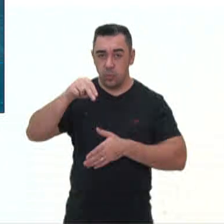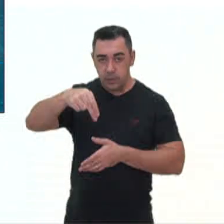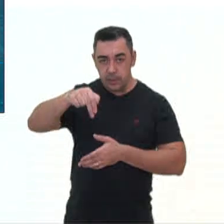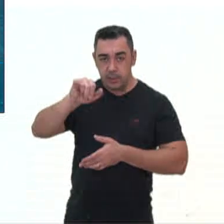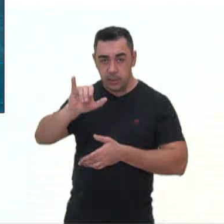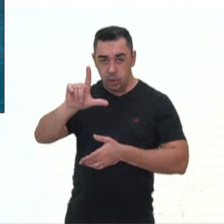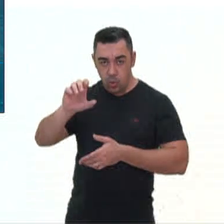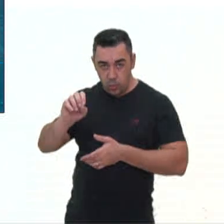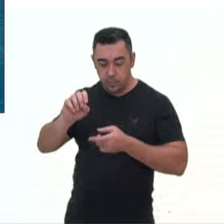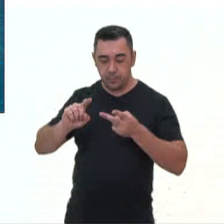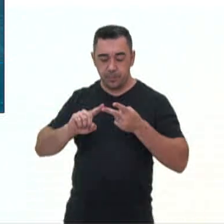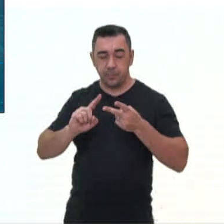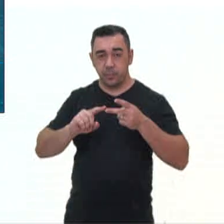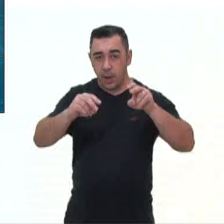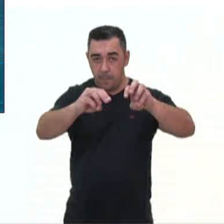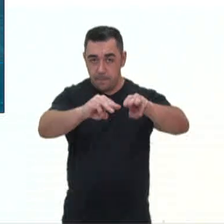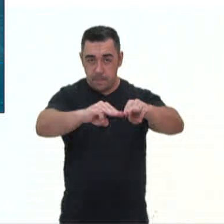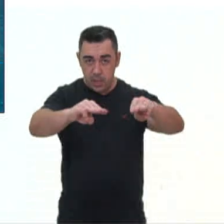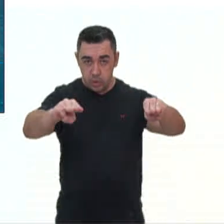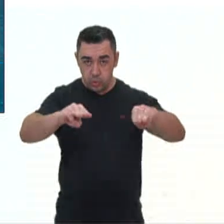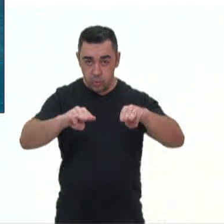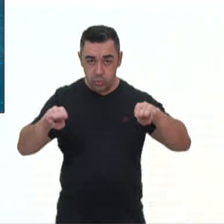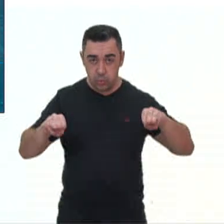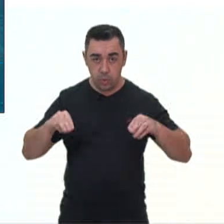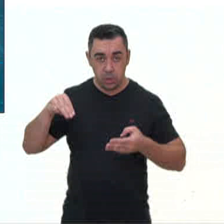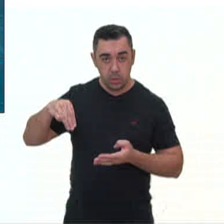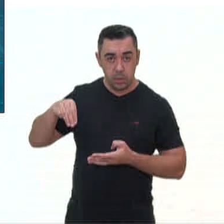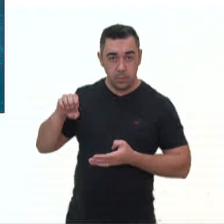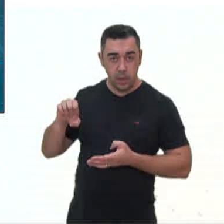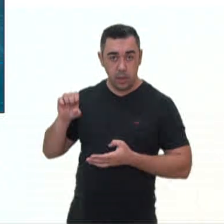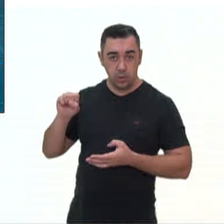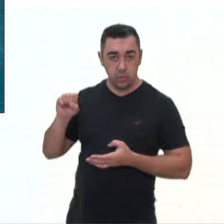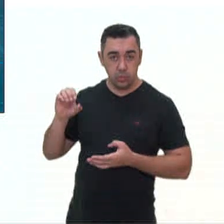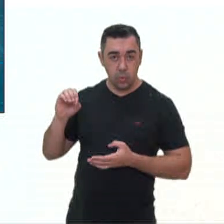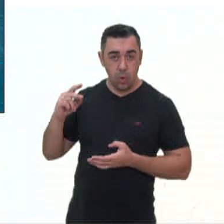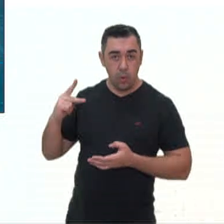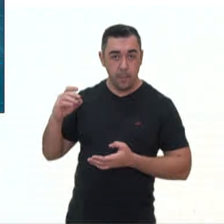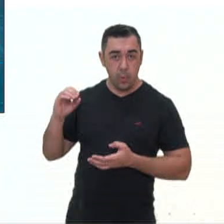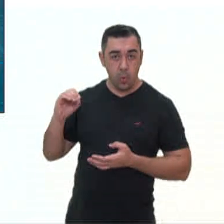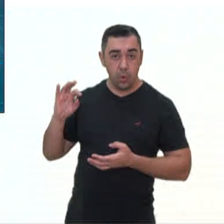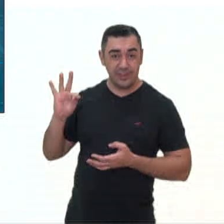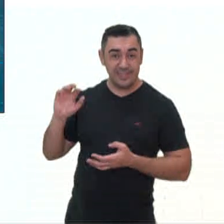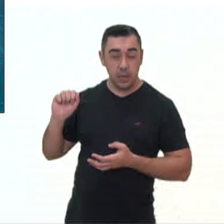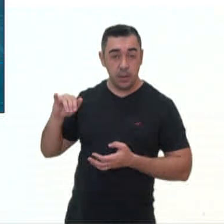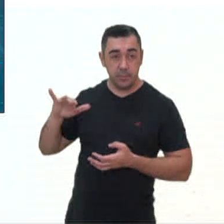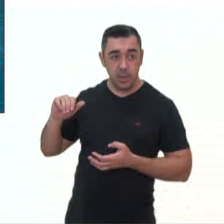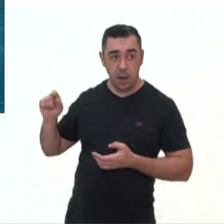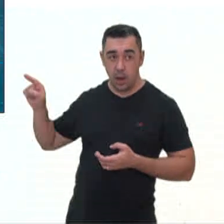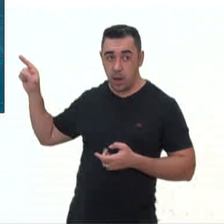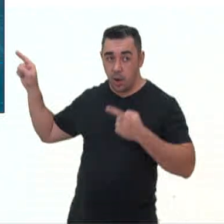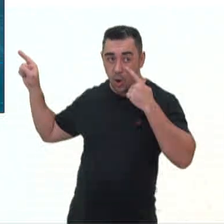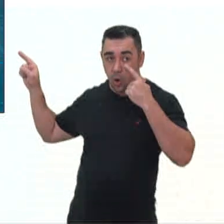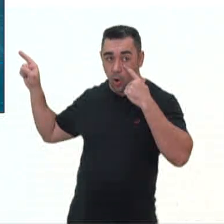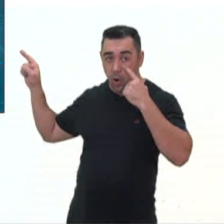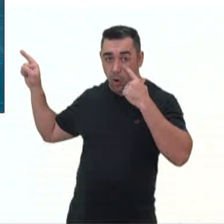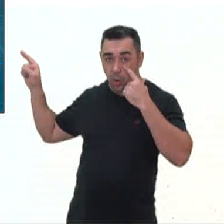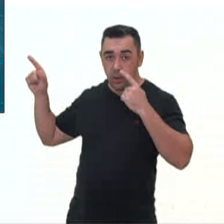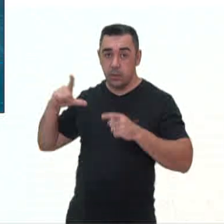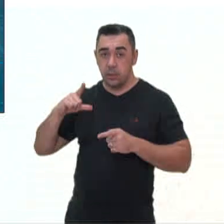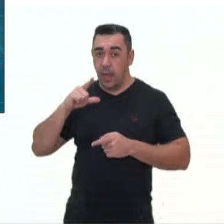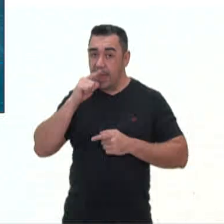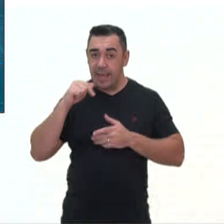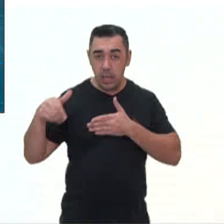pela Mesopotâmia, onde está o Golfo Pérsico, aí, Rio Tigre e Rio Eufrates. Aí chegamos no Rio